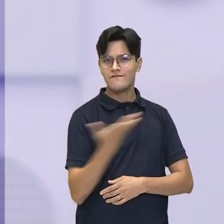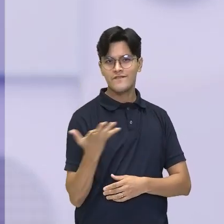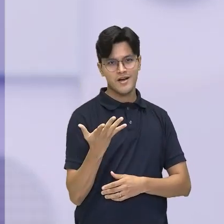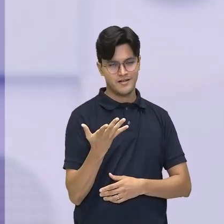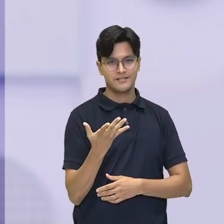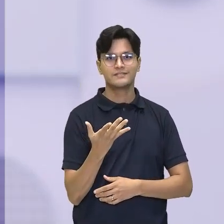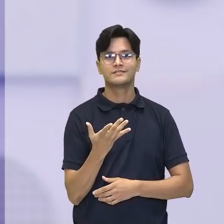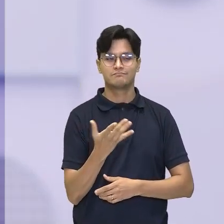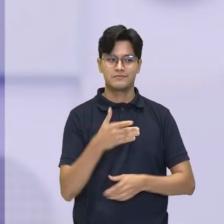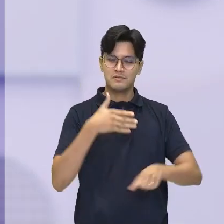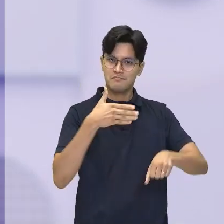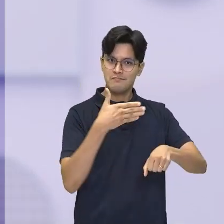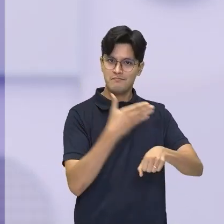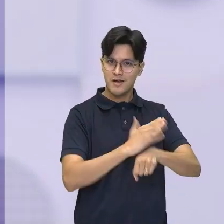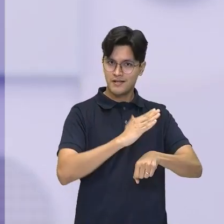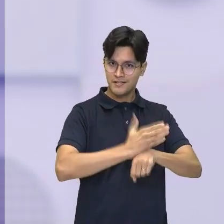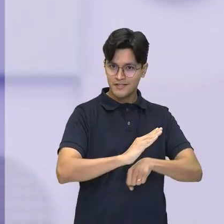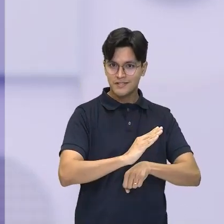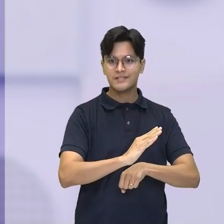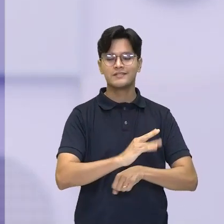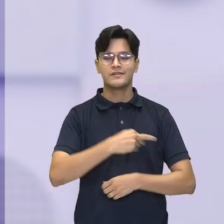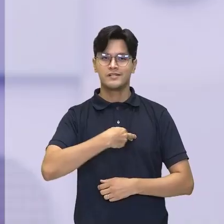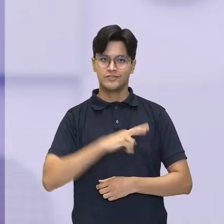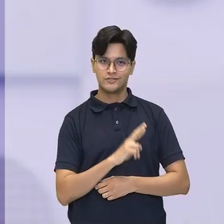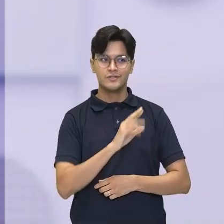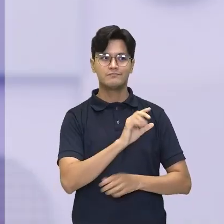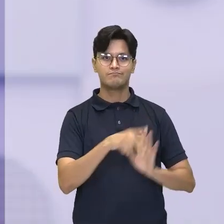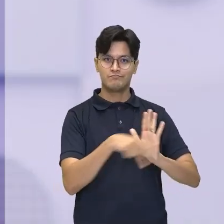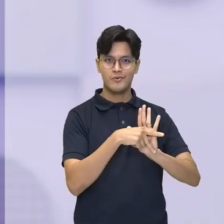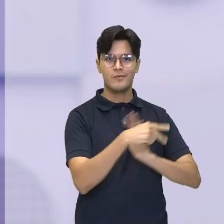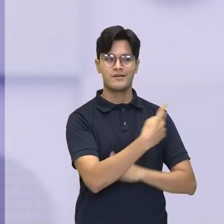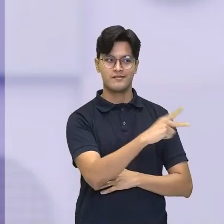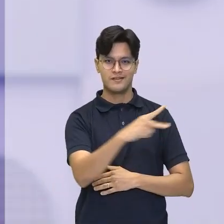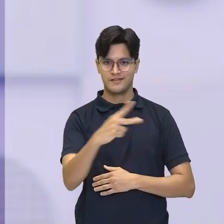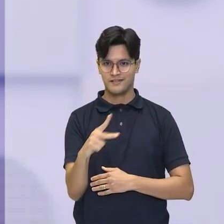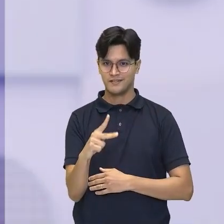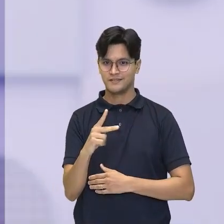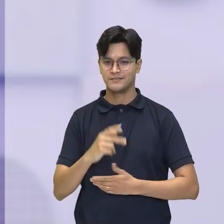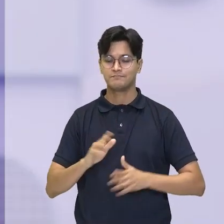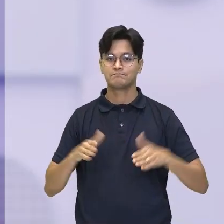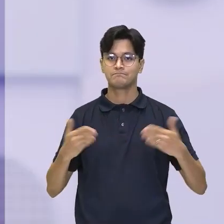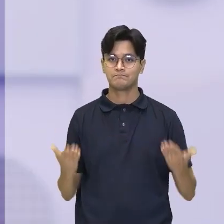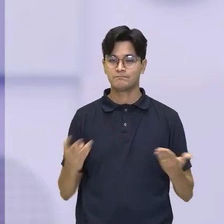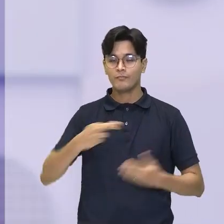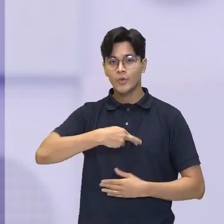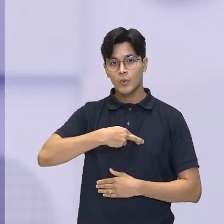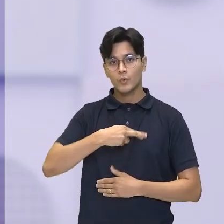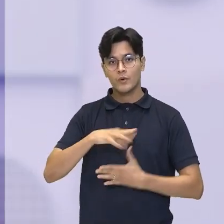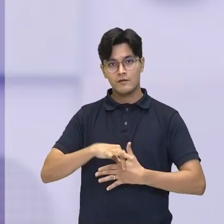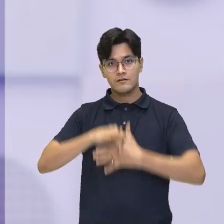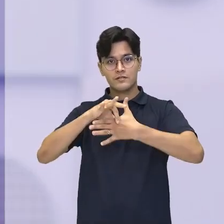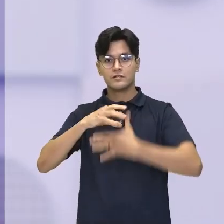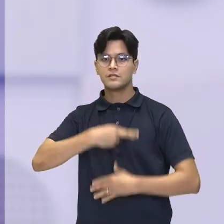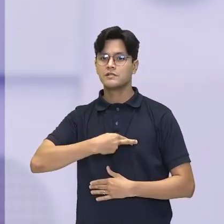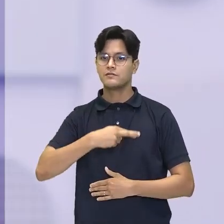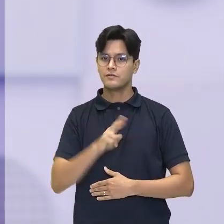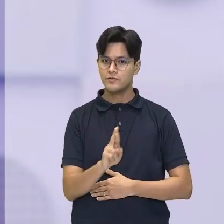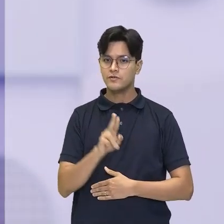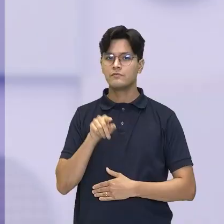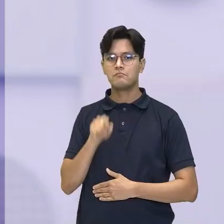praticam as suas respectivas religiões. O líder religioso ele é responsável muitas vezes